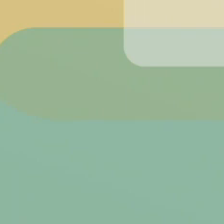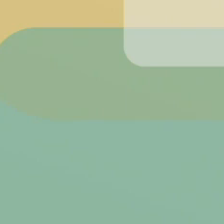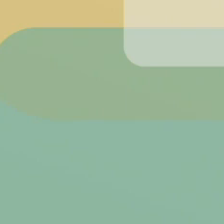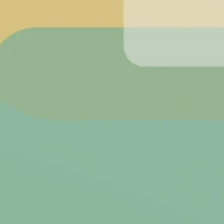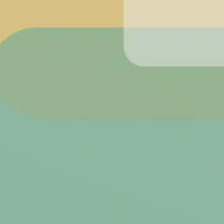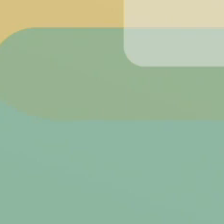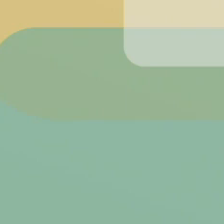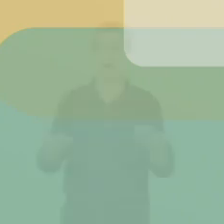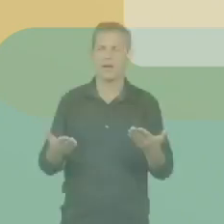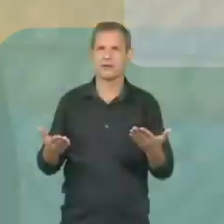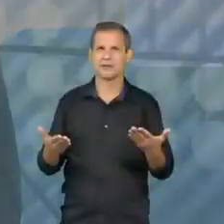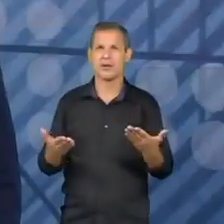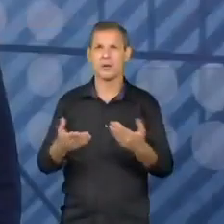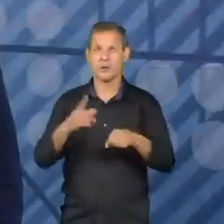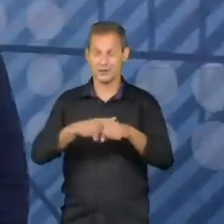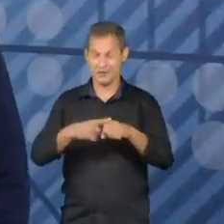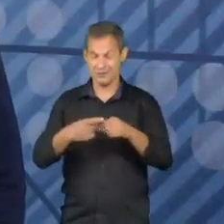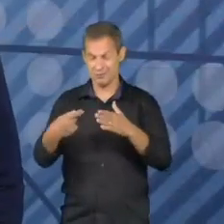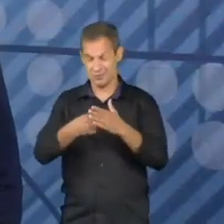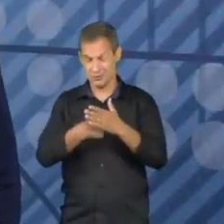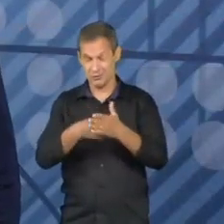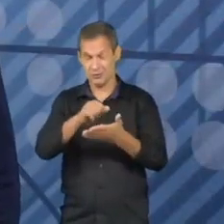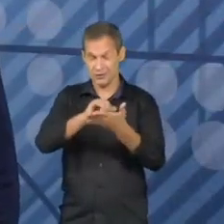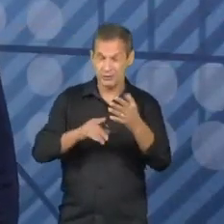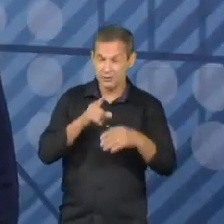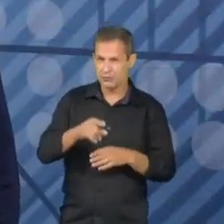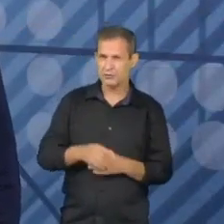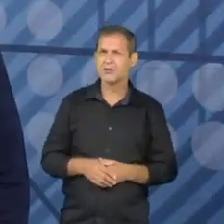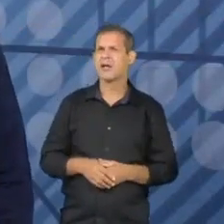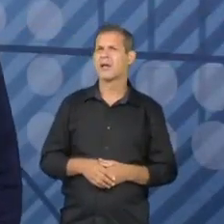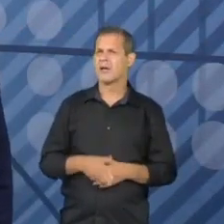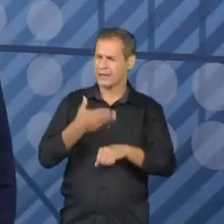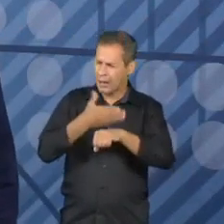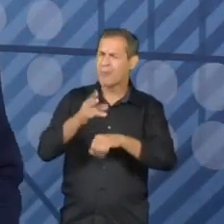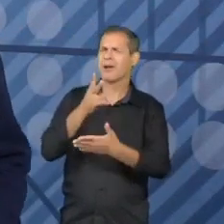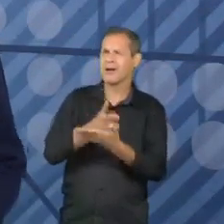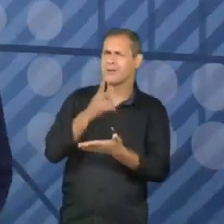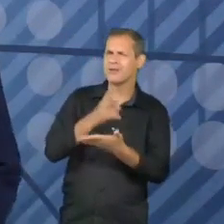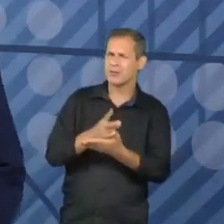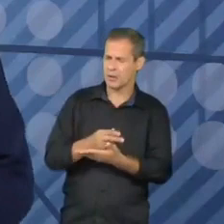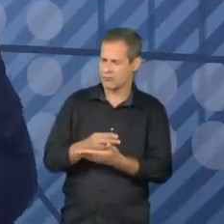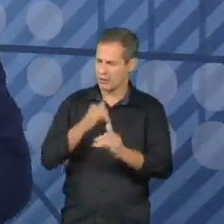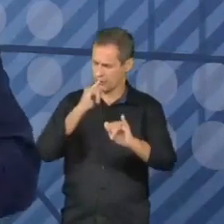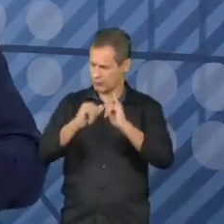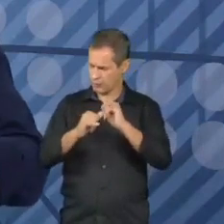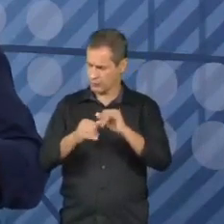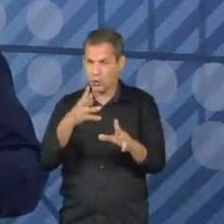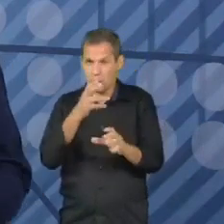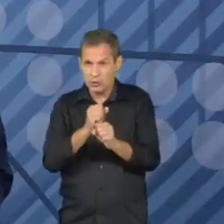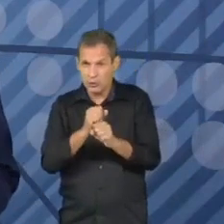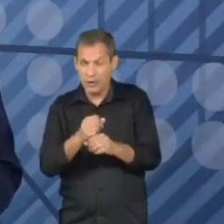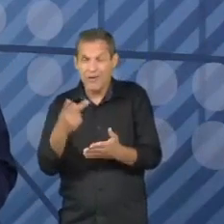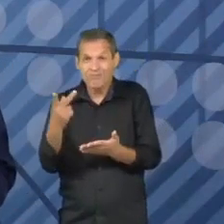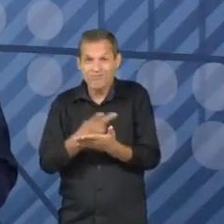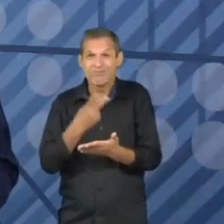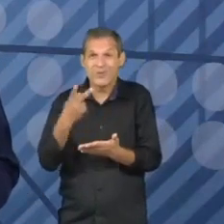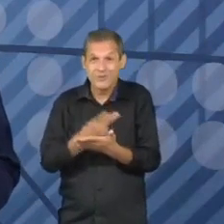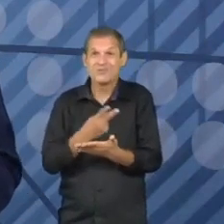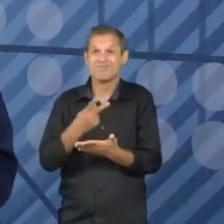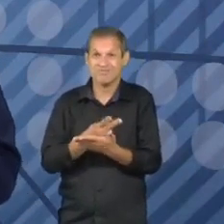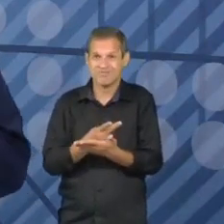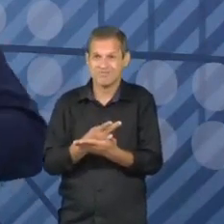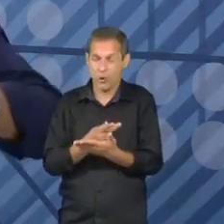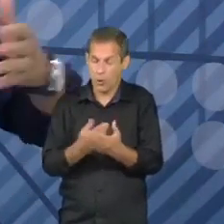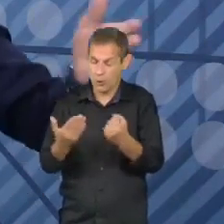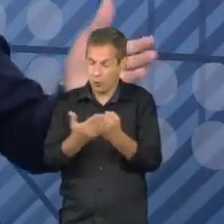Momento de interação, mais um exercício para que você possa realmente colocar em prática a informação do cálculo do erro,